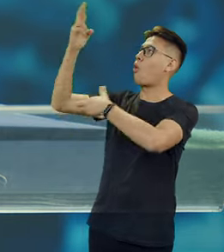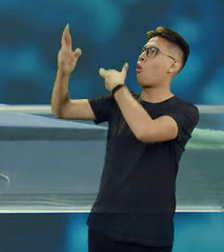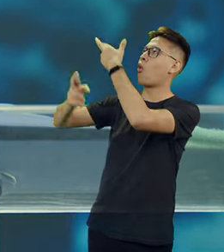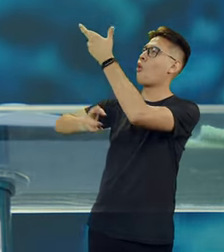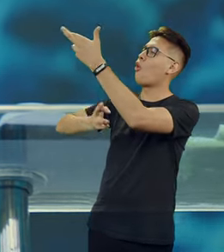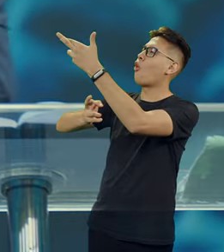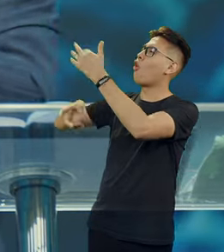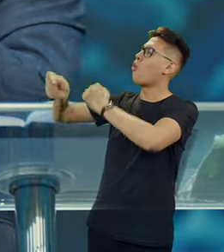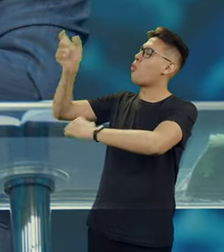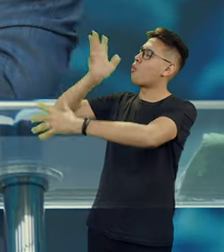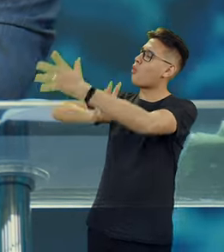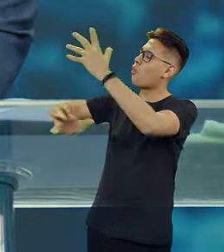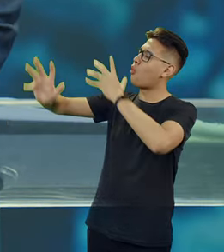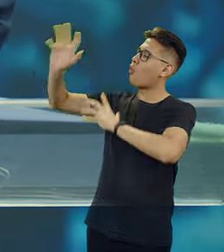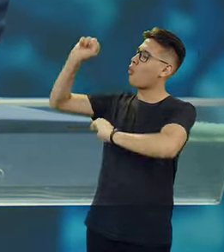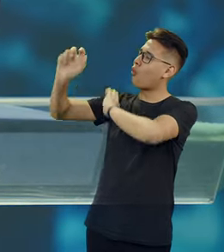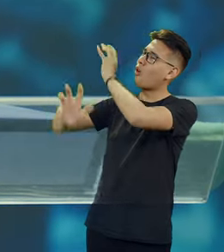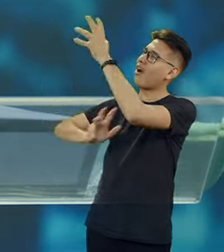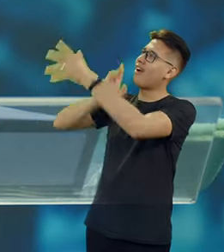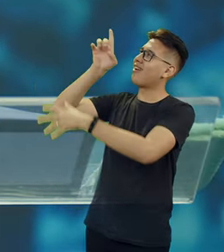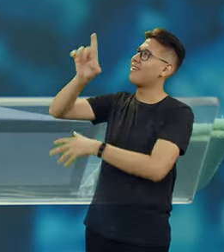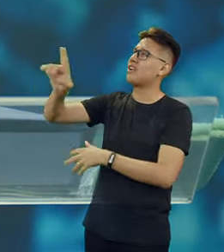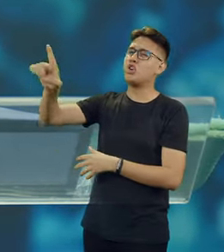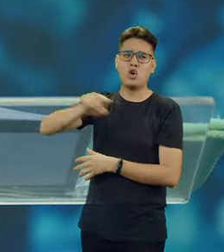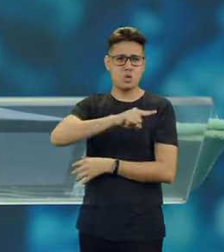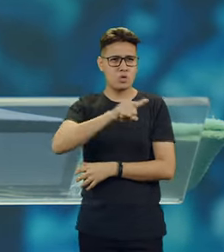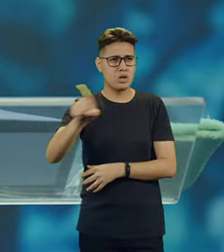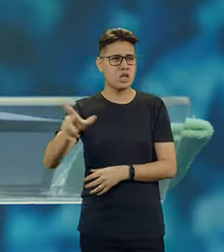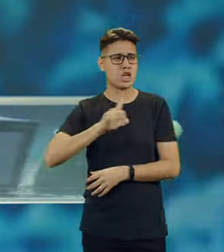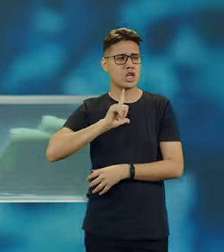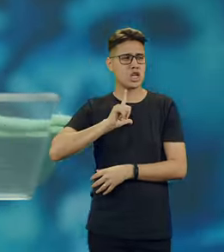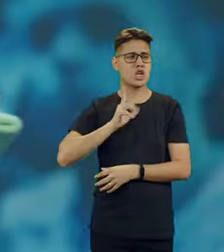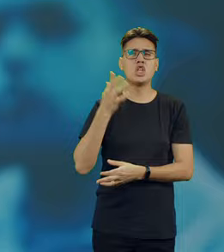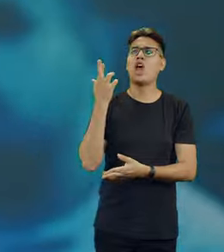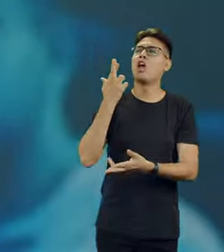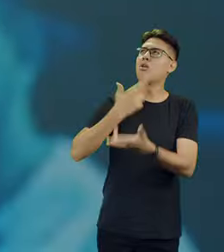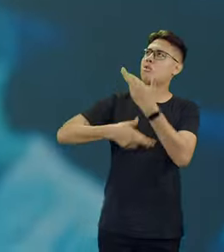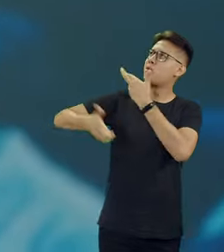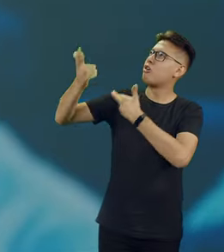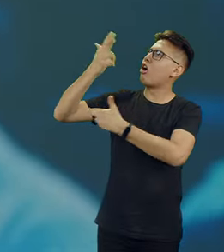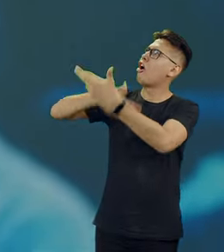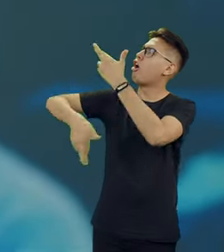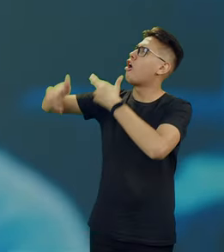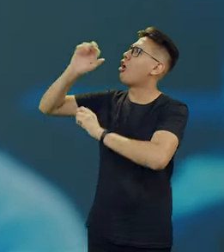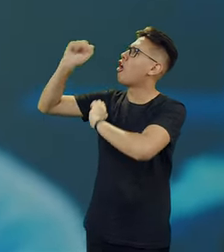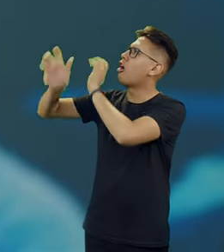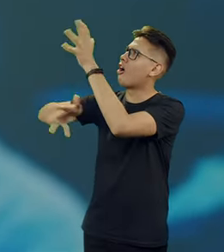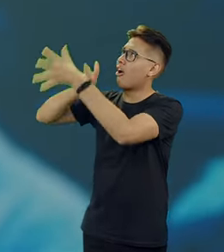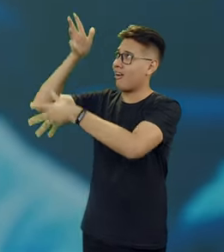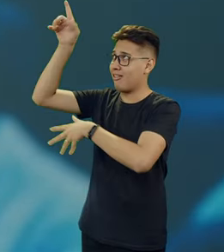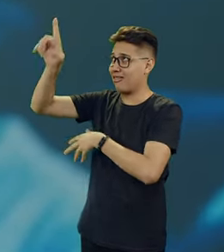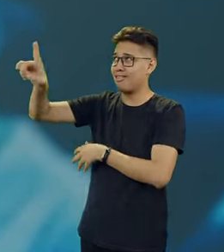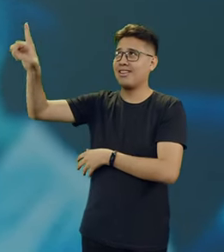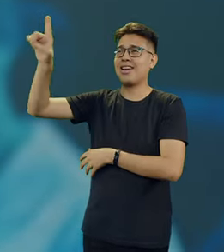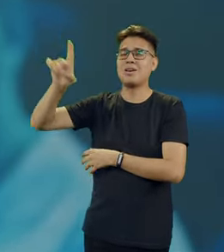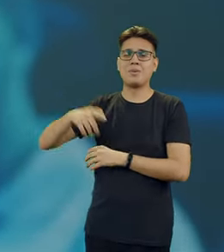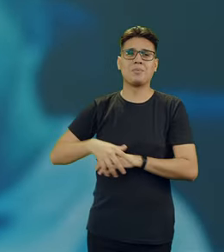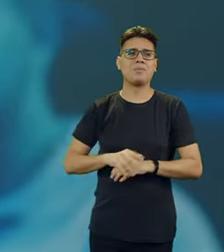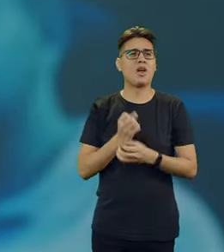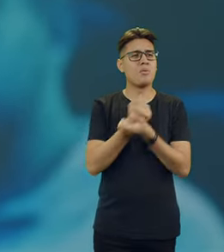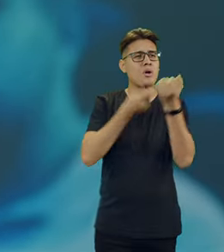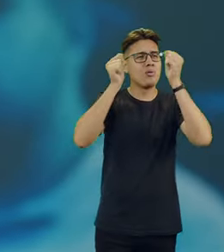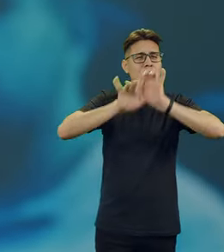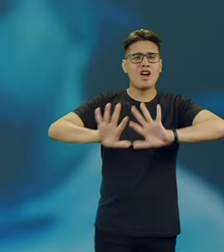Quem aqui tem relacionamento com Deus aí? Aleluia, levante a mão e glorifica o nome daquele que vive e